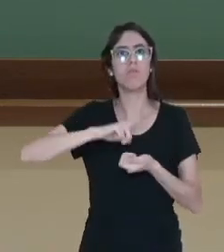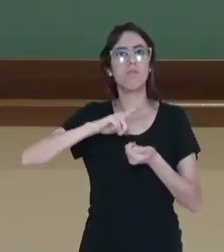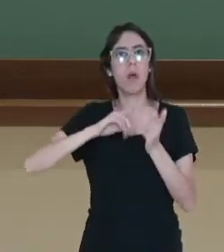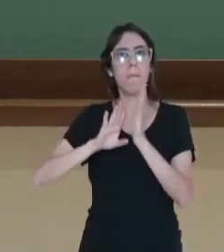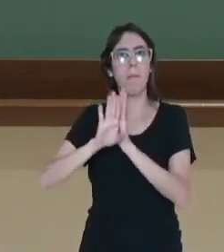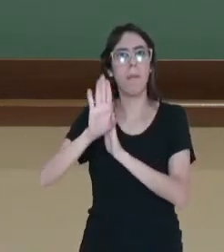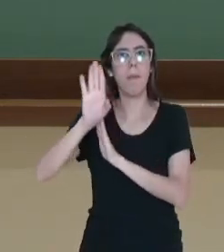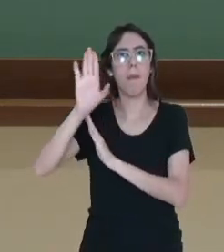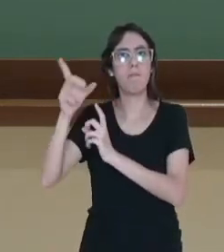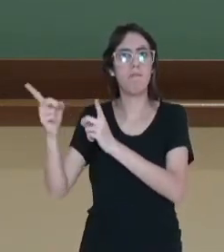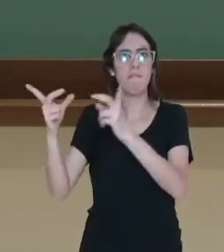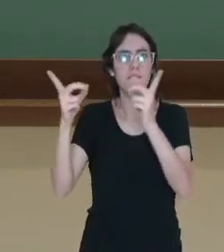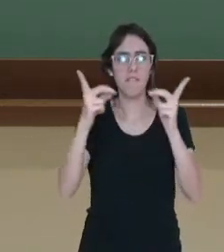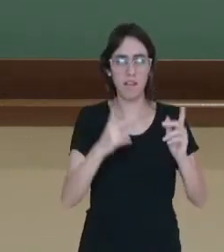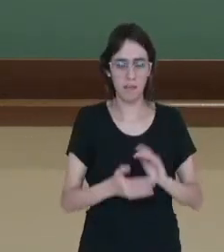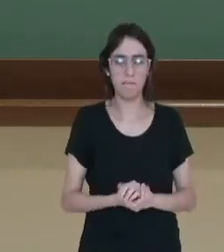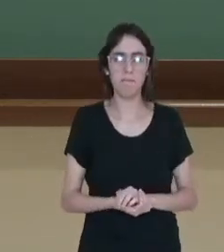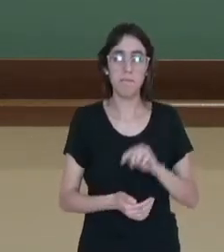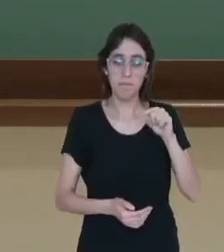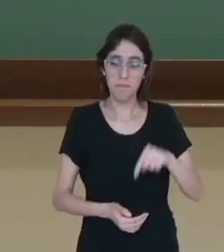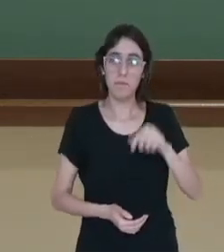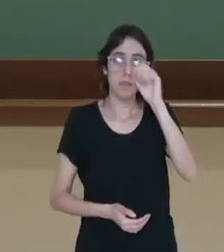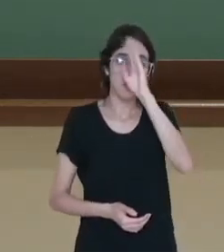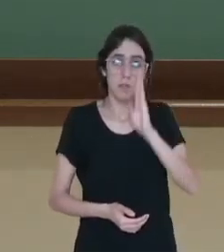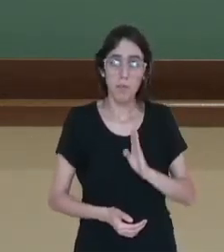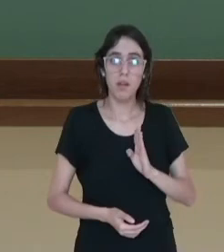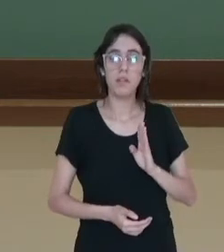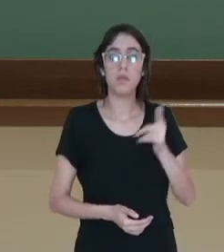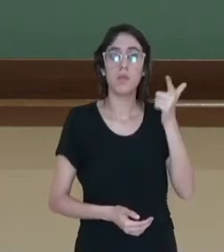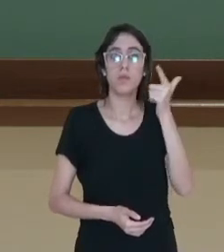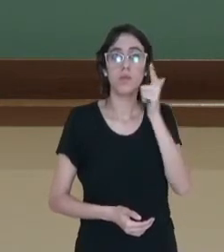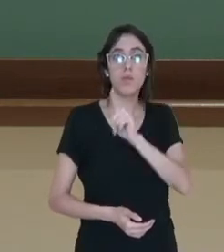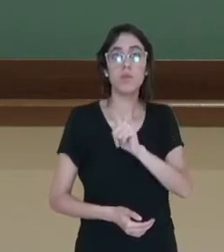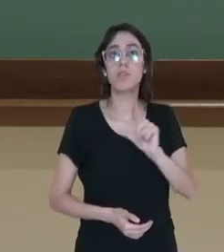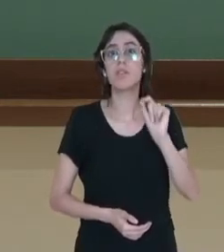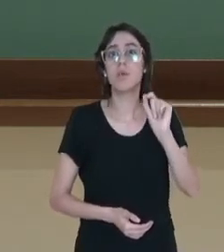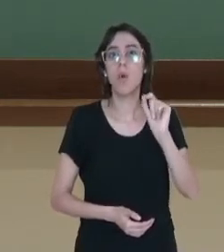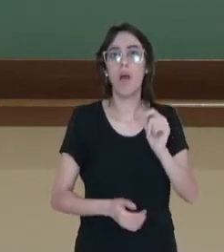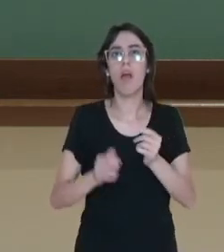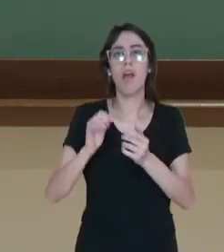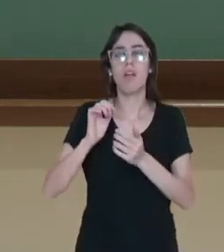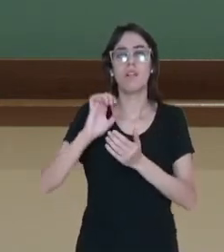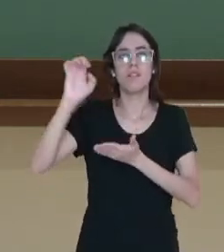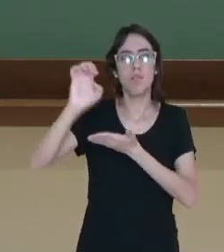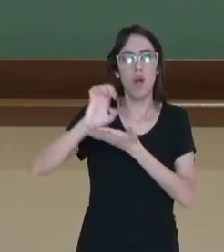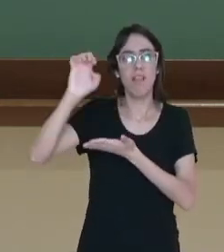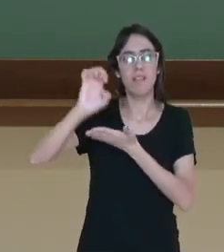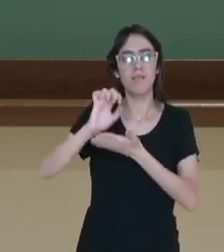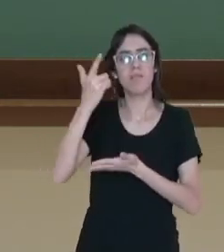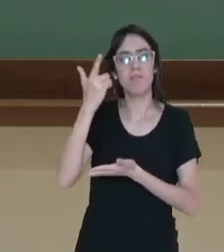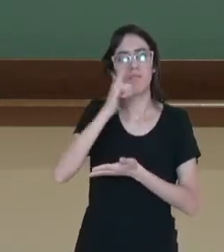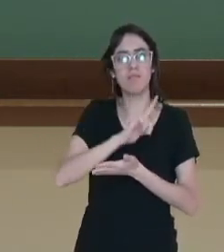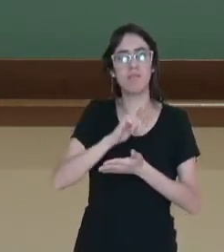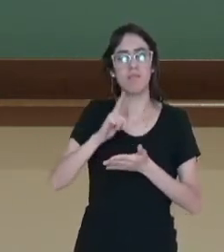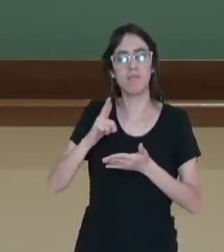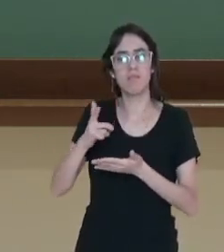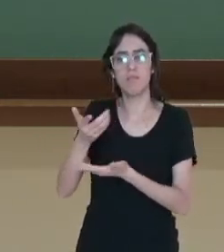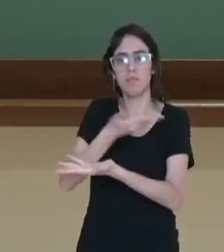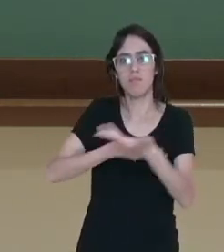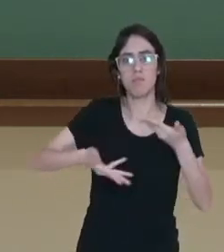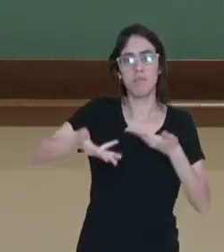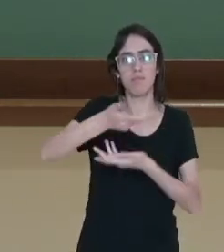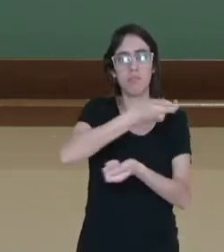mundial, o que fez o Brasil aumentar os investimentos em exportação, contribuindo para uma maior produção